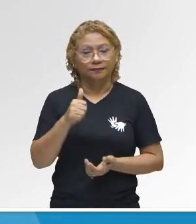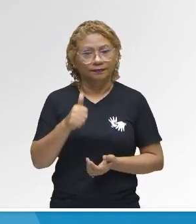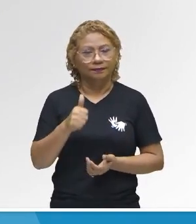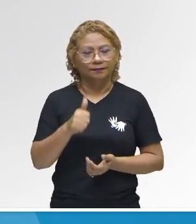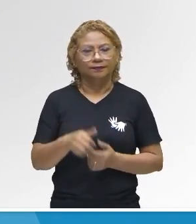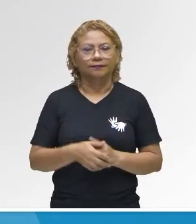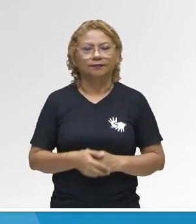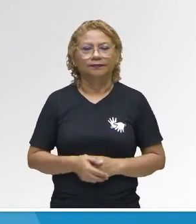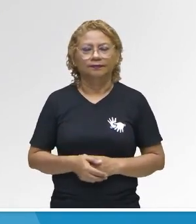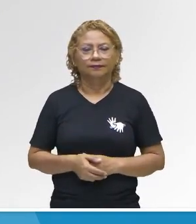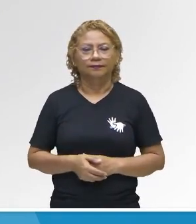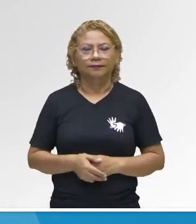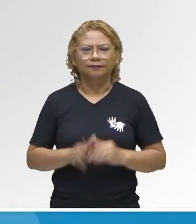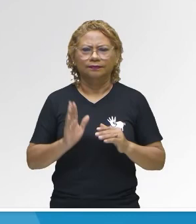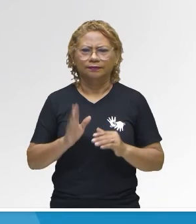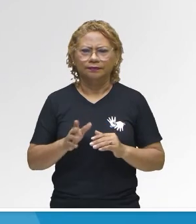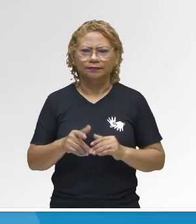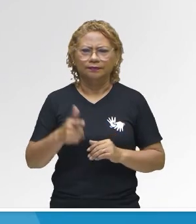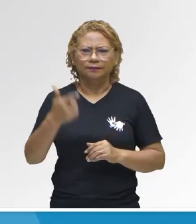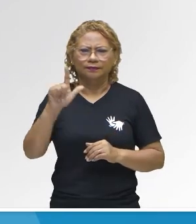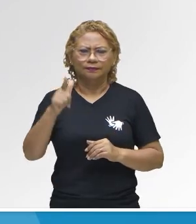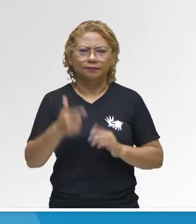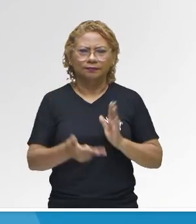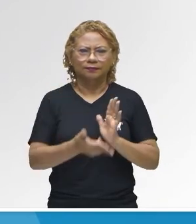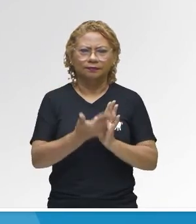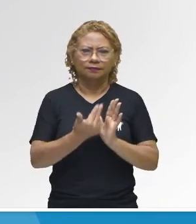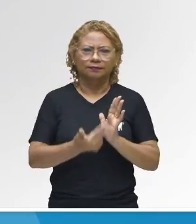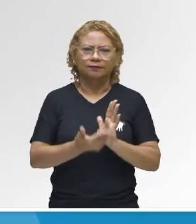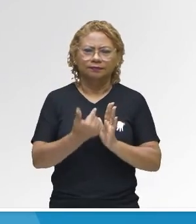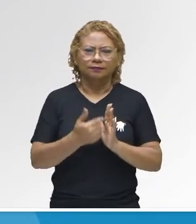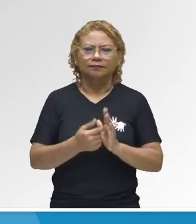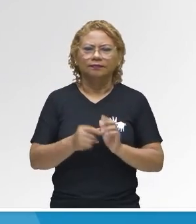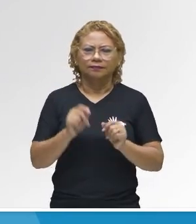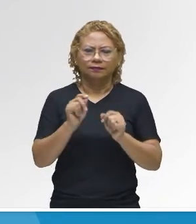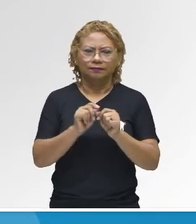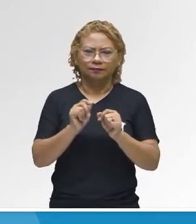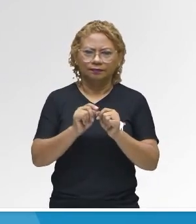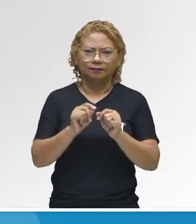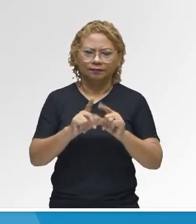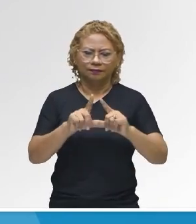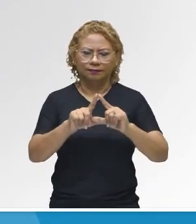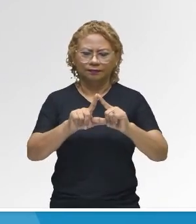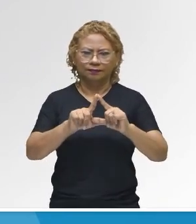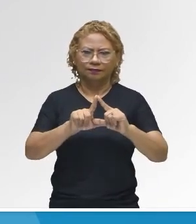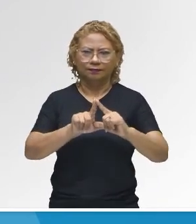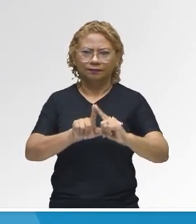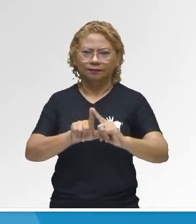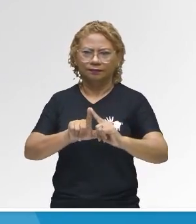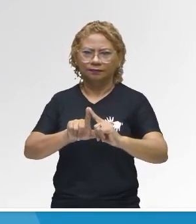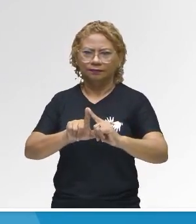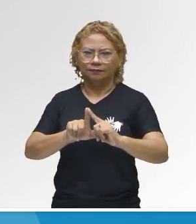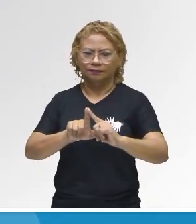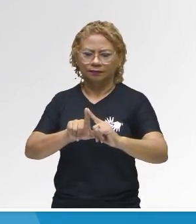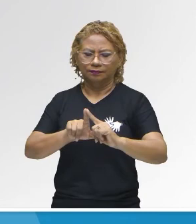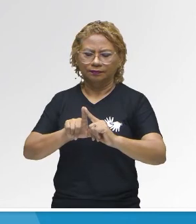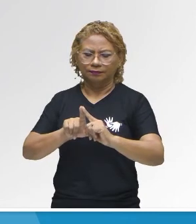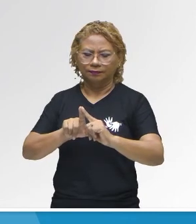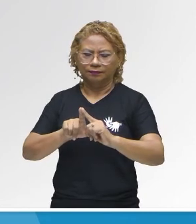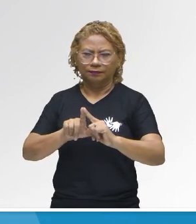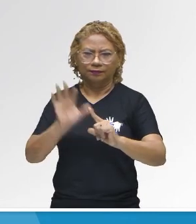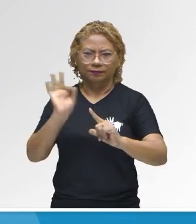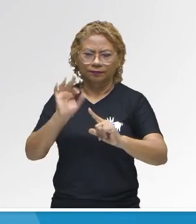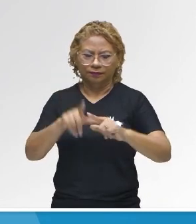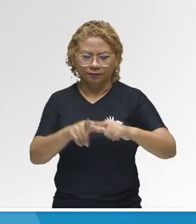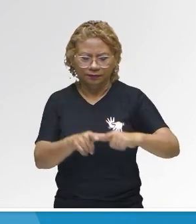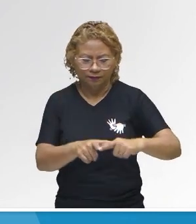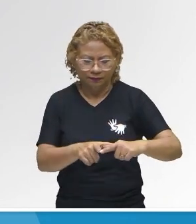beleza. Mas nesse outro caso aqui, eu coloquei o triângulo meio que em pé. Coloquei o triângulo na vertical, desenhei ele aqui como se estivesse